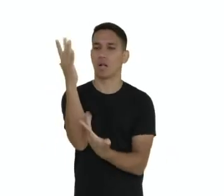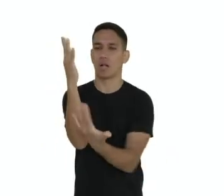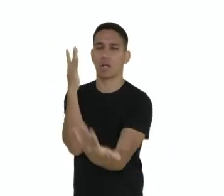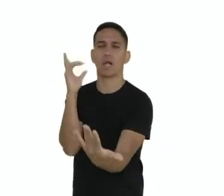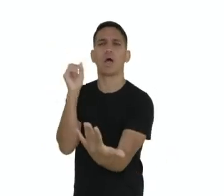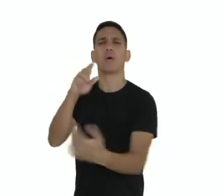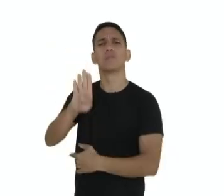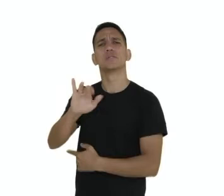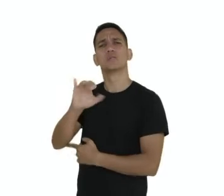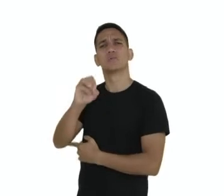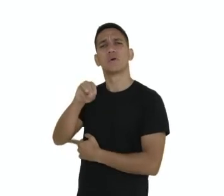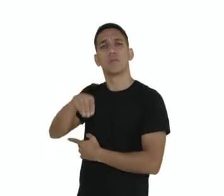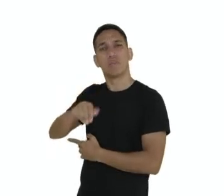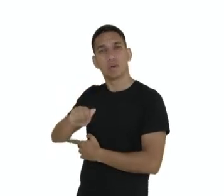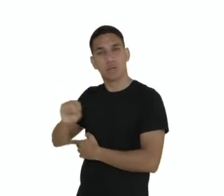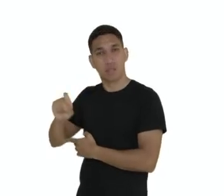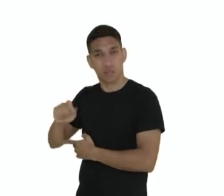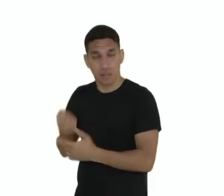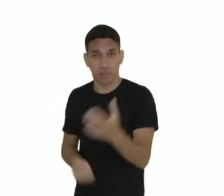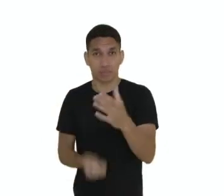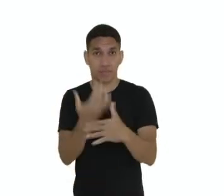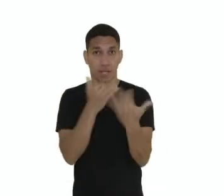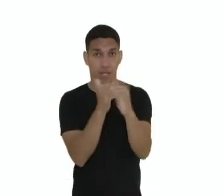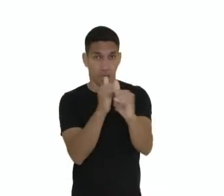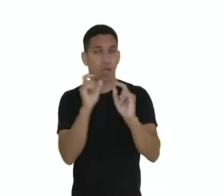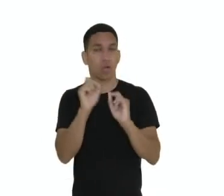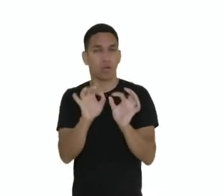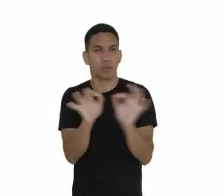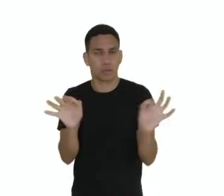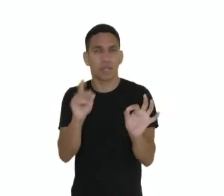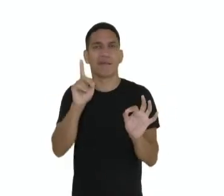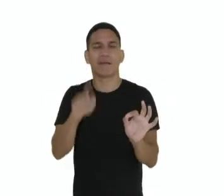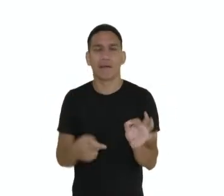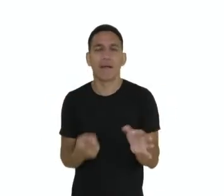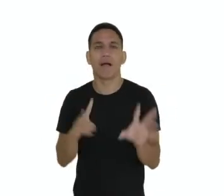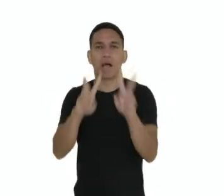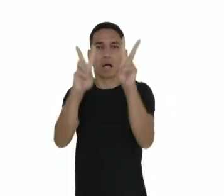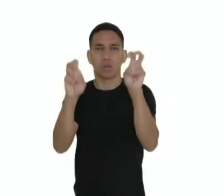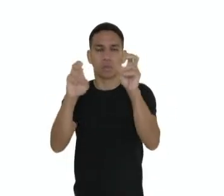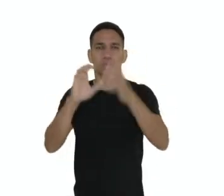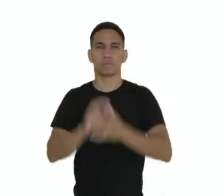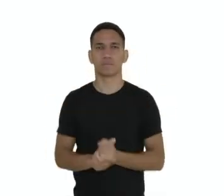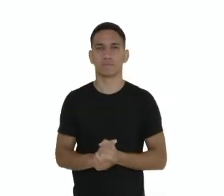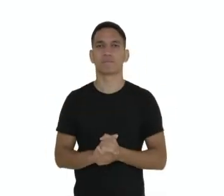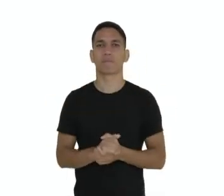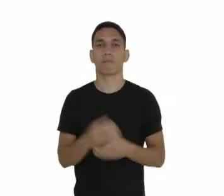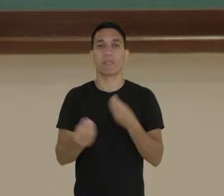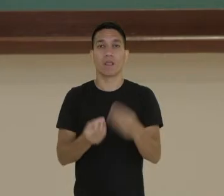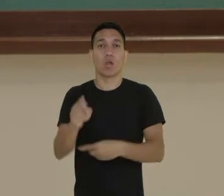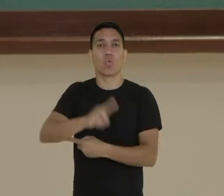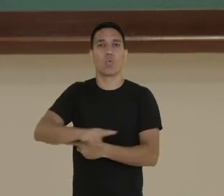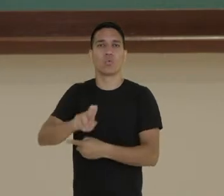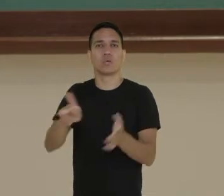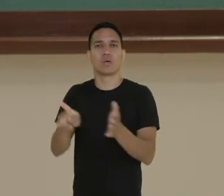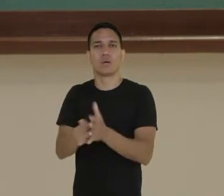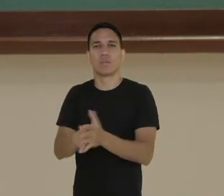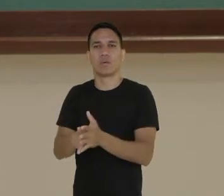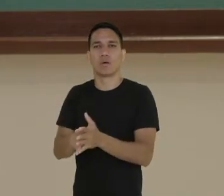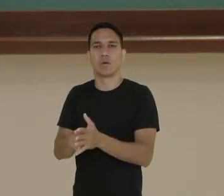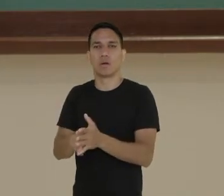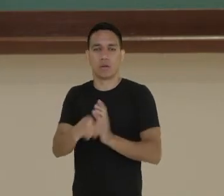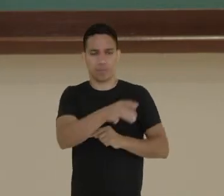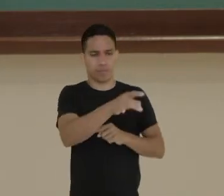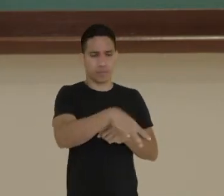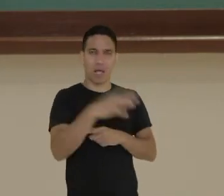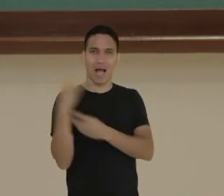nossa geração de energia elétrica aqui, basicamente, né, ela tem a questão da utilização do bagaço. Mas quando a gente fala em biomassa, né, o